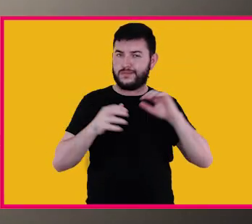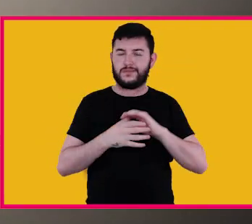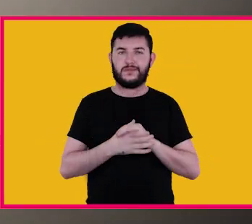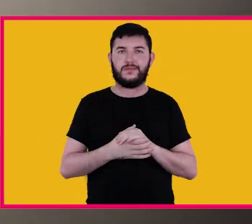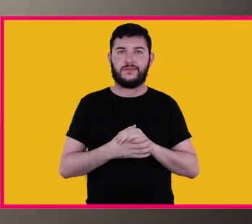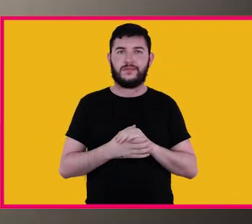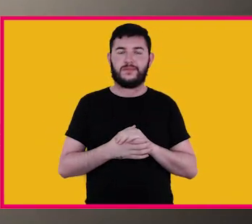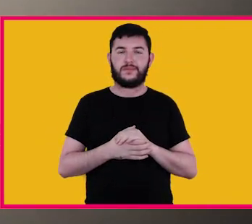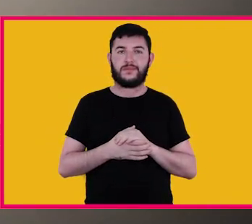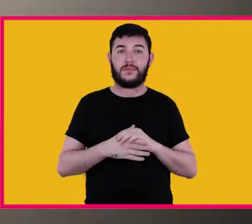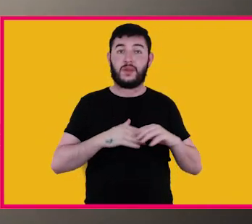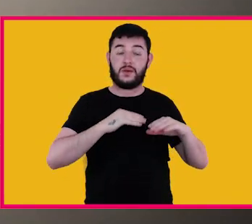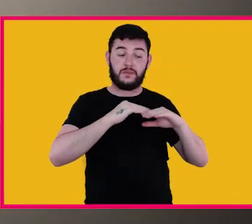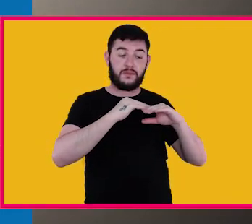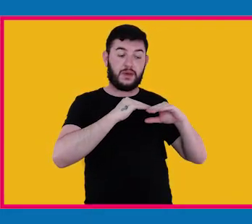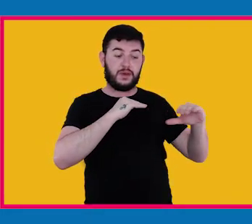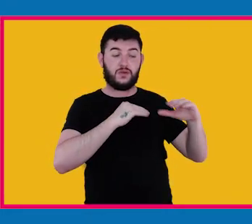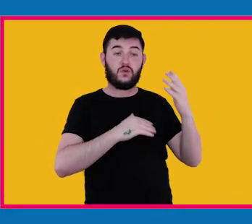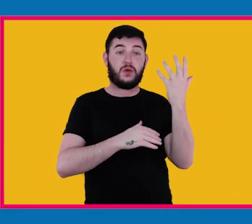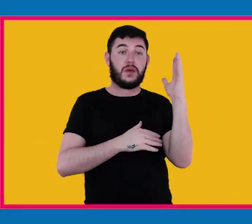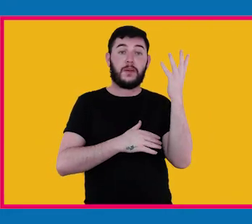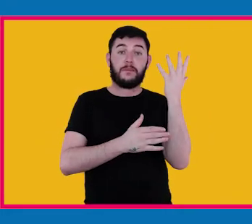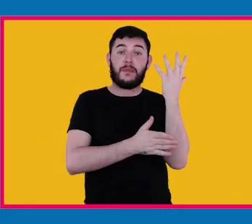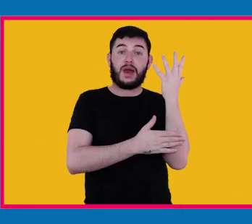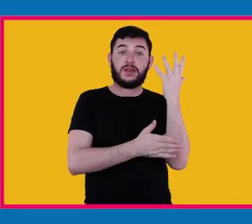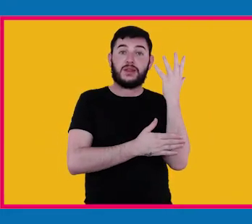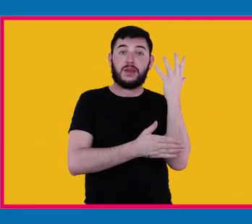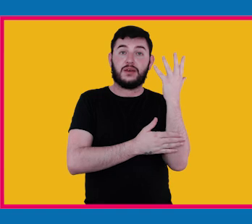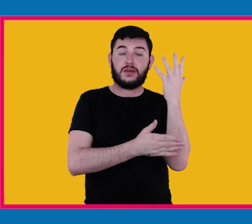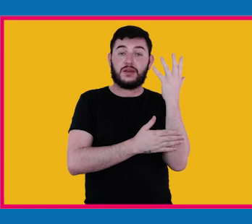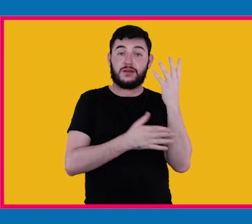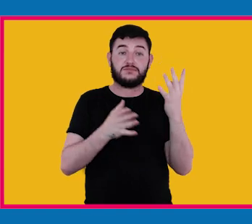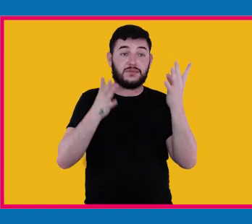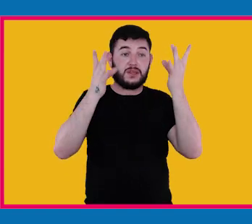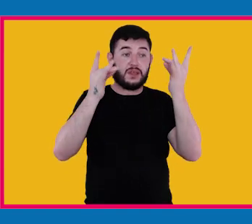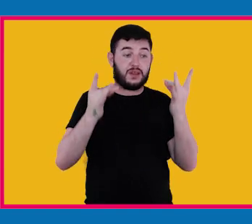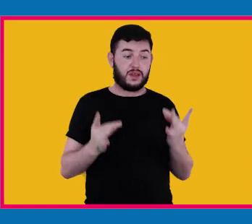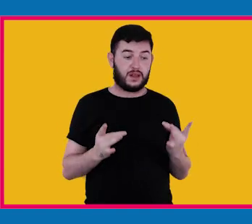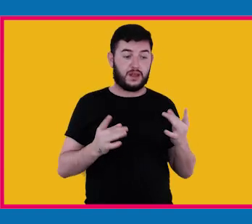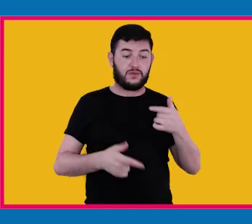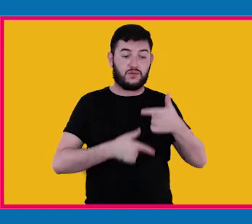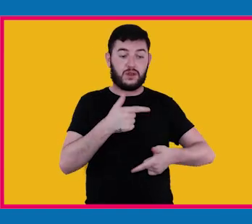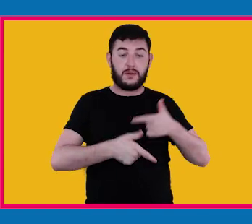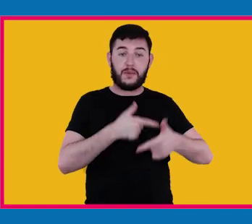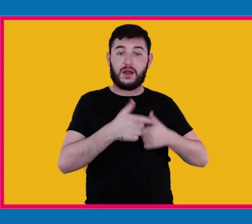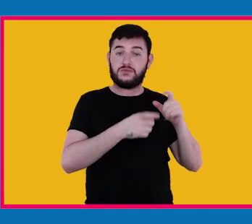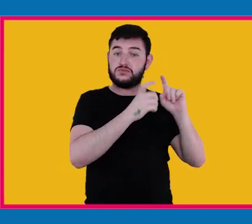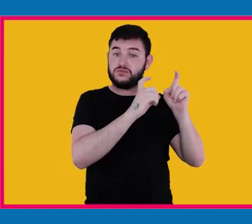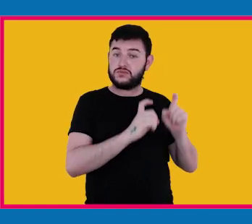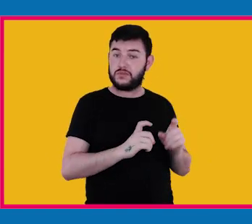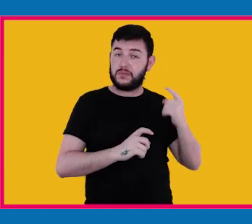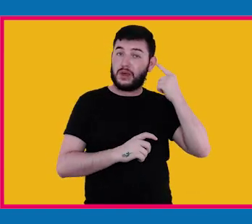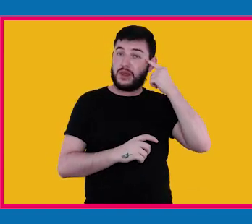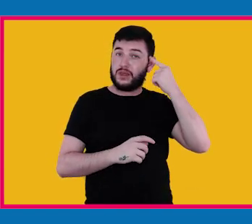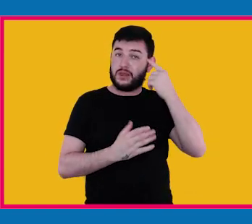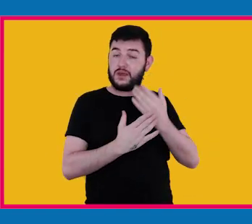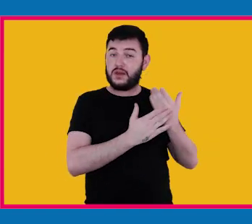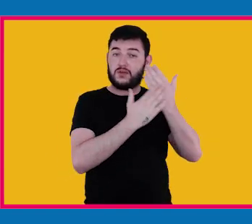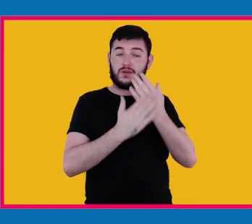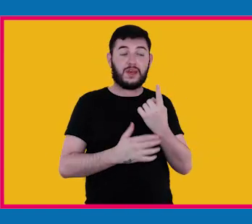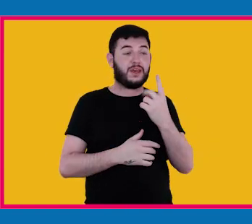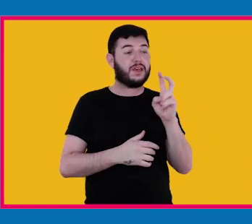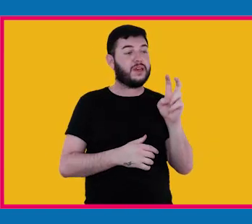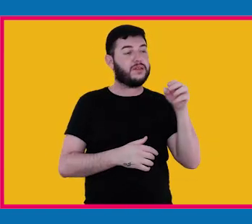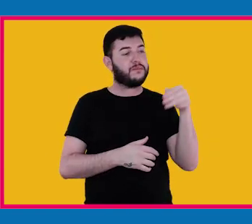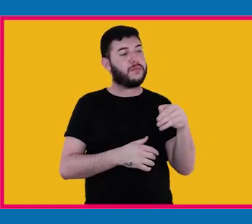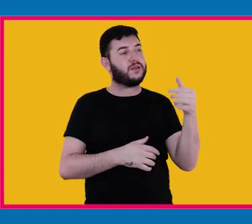elemento como o piso deck de madeira. Este elemento ele será detalhado em nível executivo, considerando um módulo de metragem de 15 metros